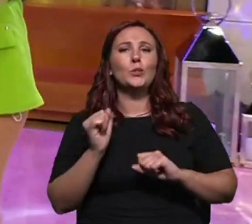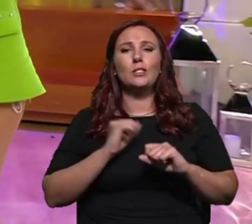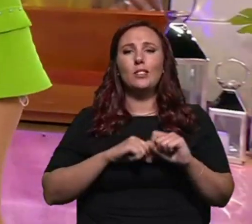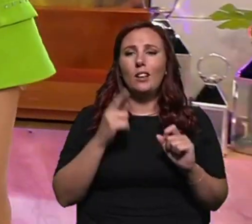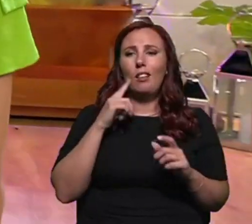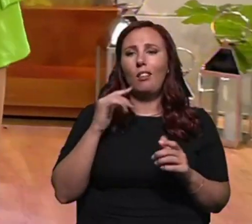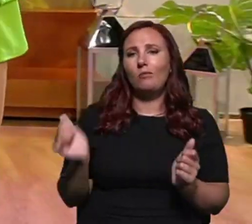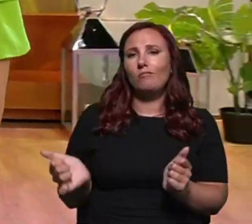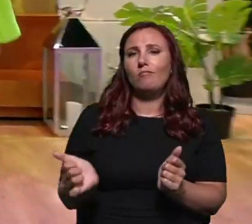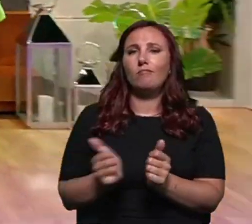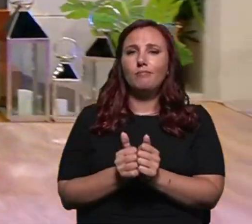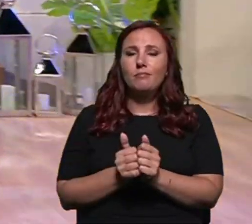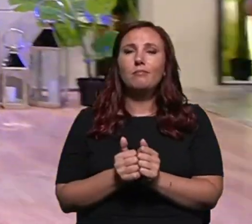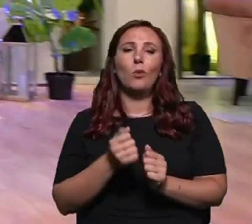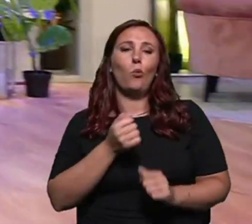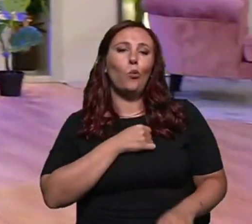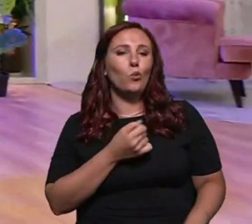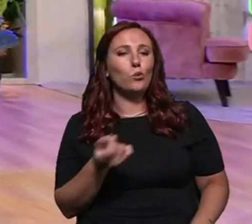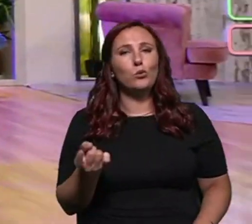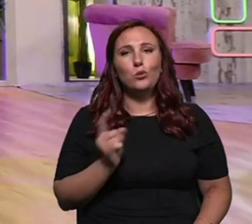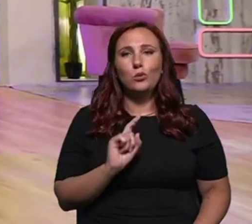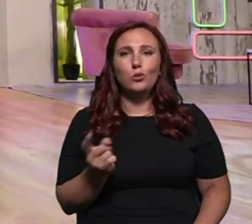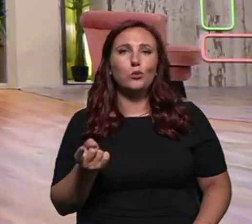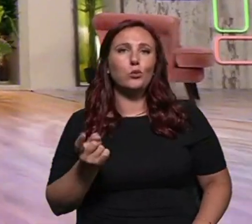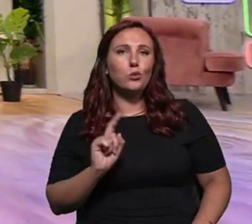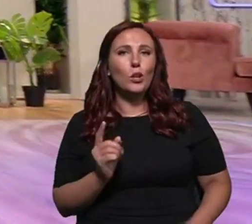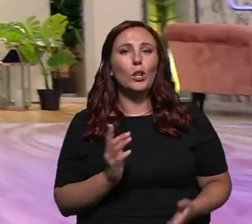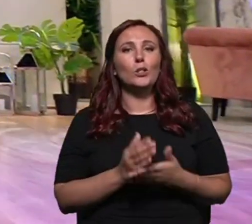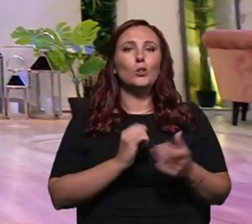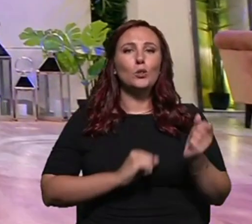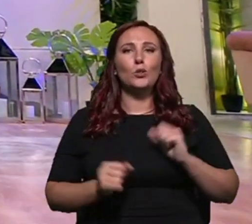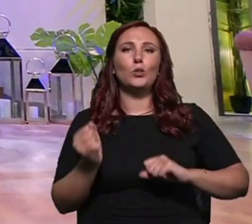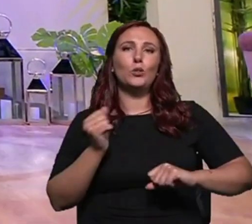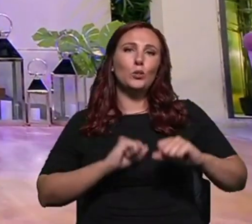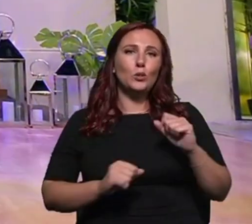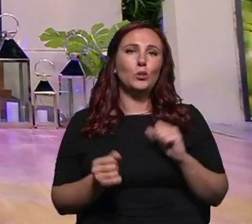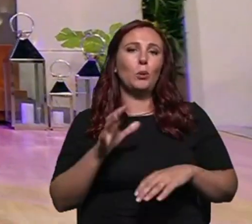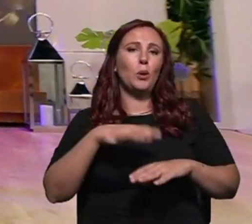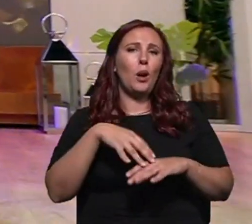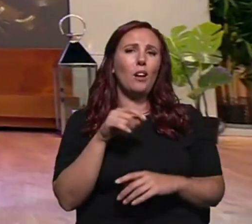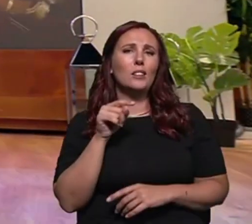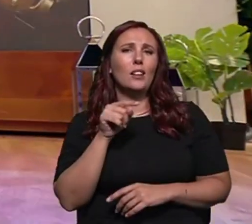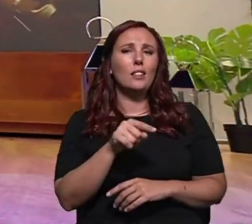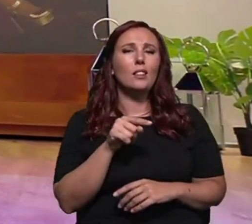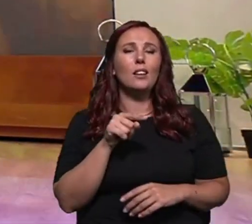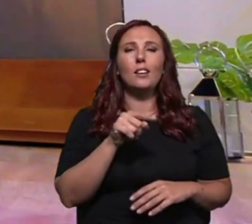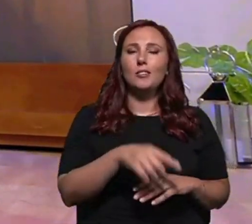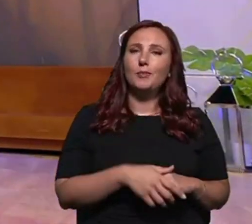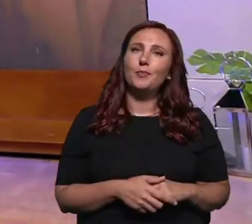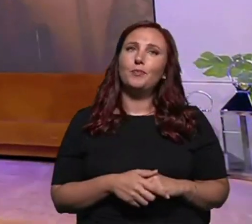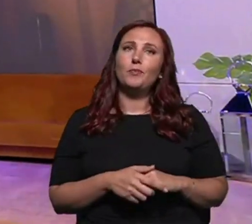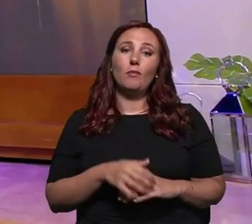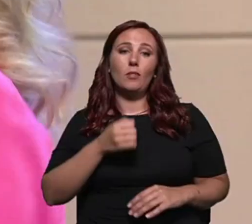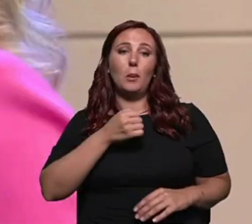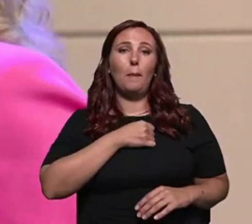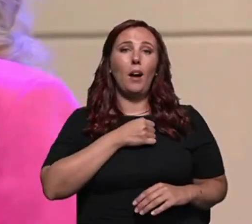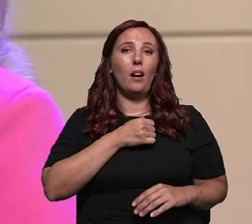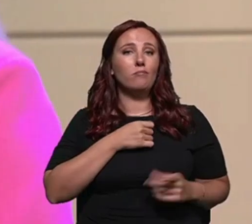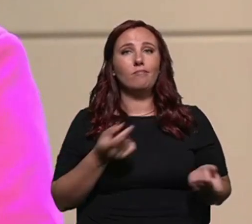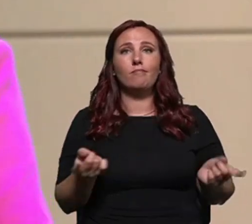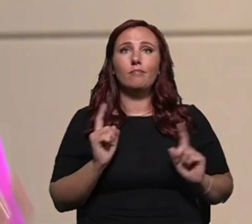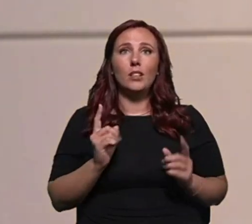te ter meu coração não B sou samba S samba samba por ti meu coração não